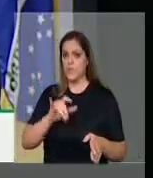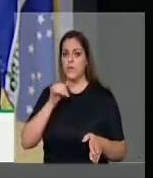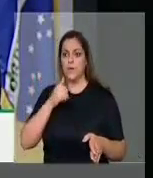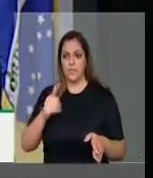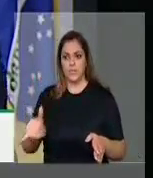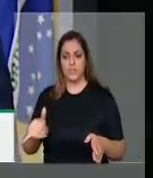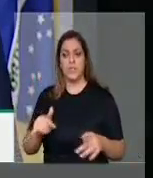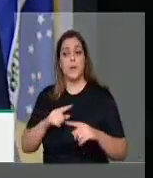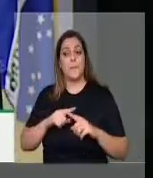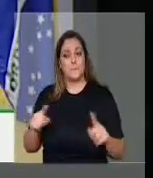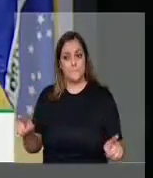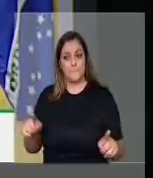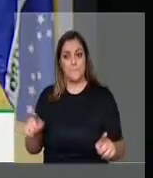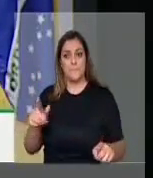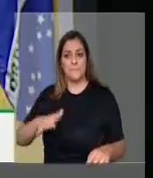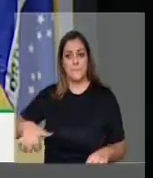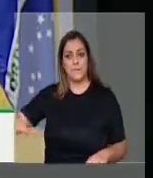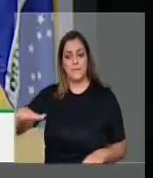região virá